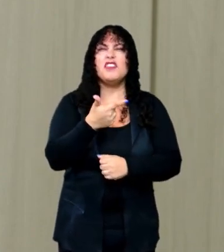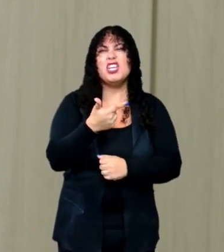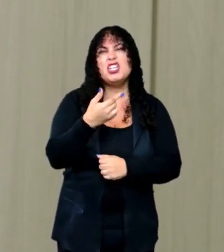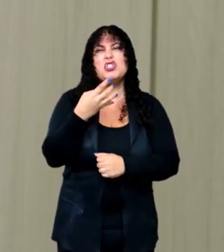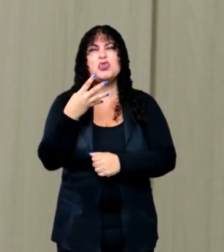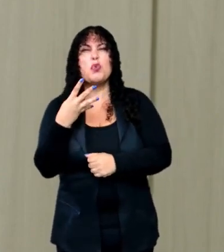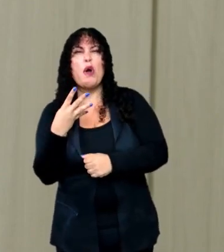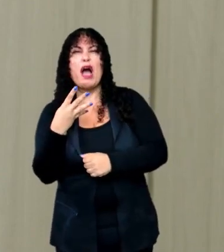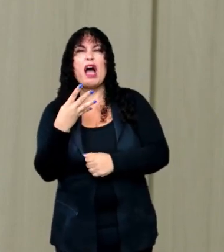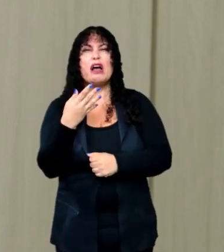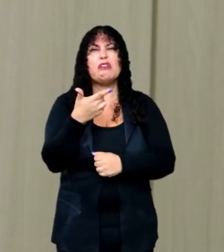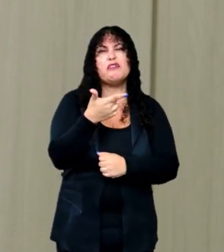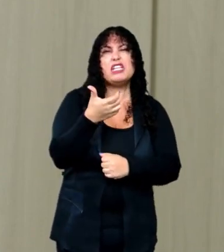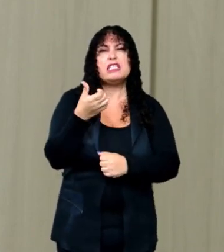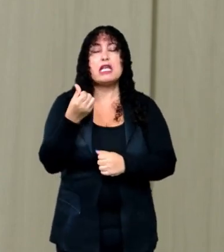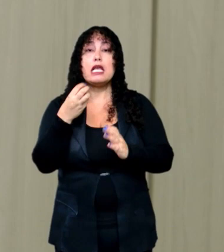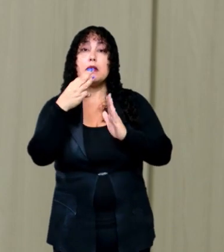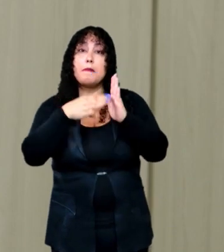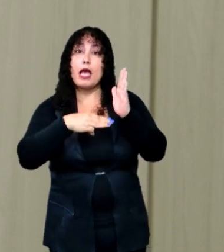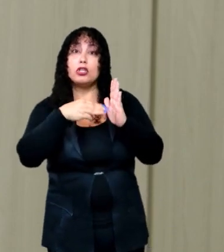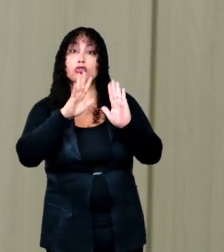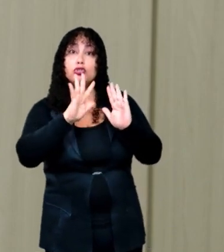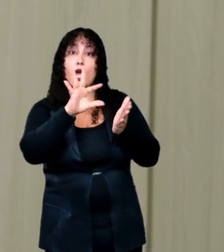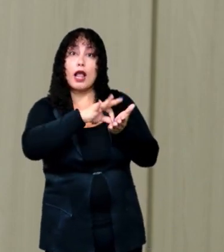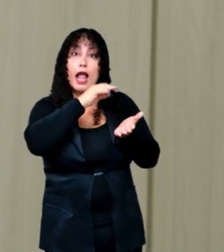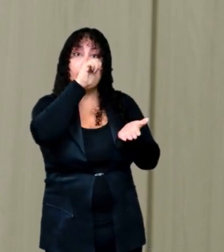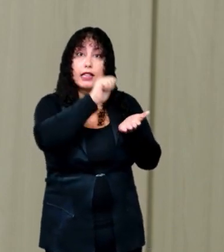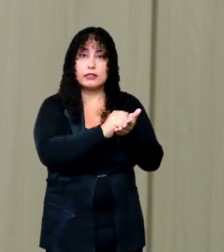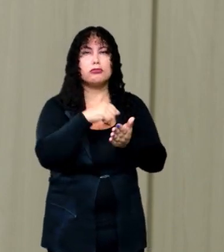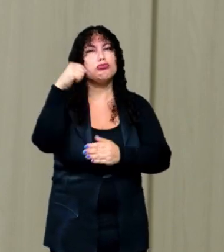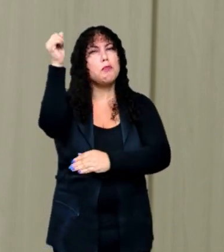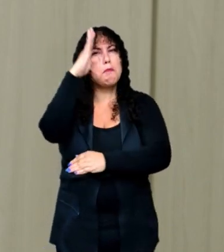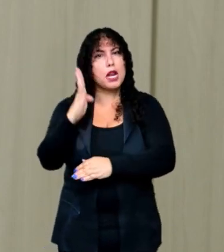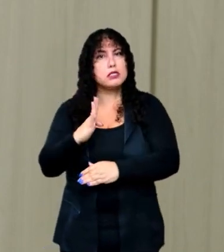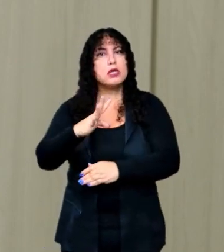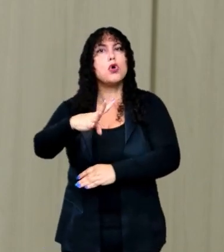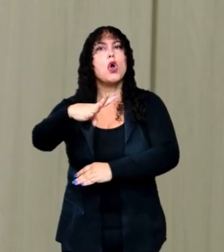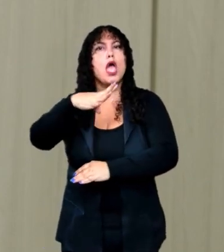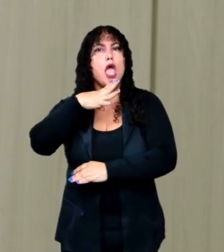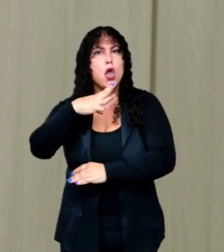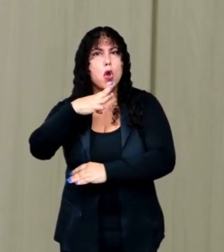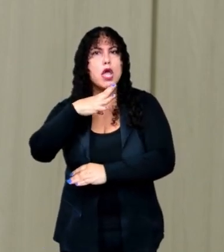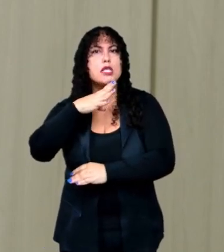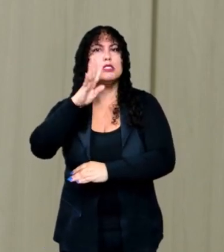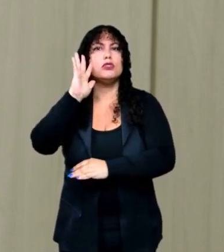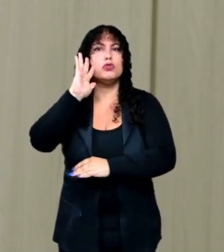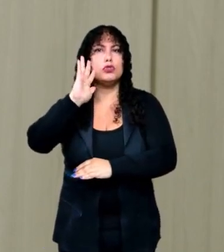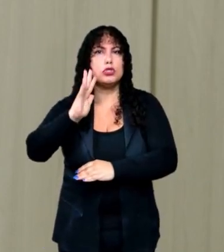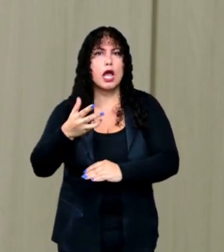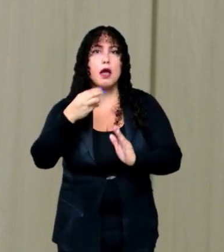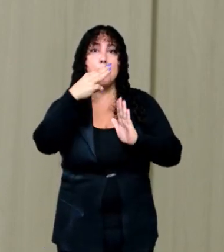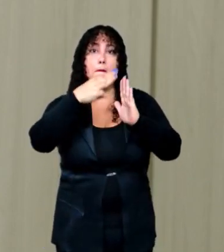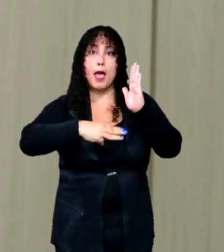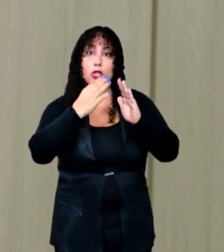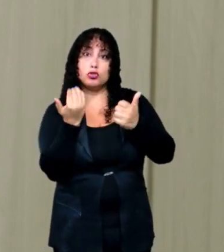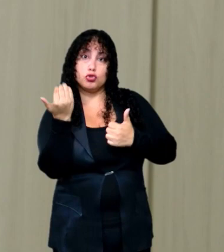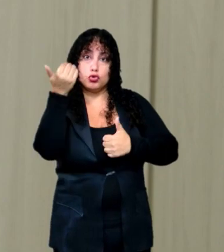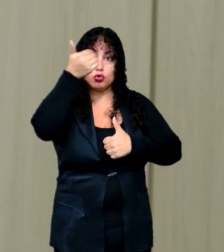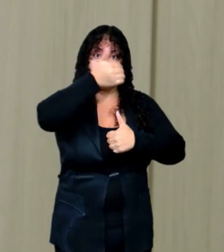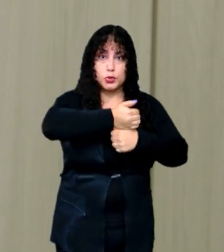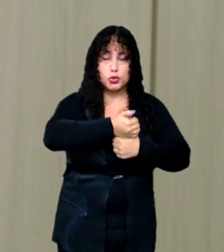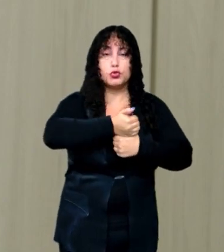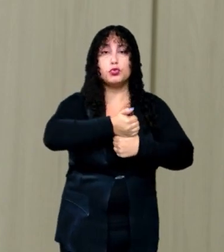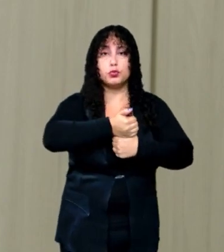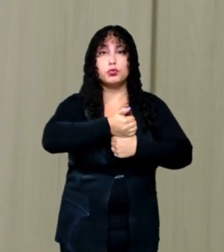24 ou 26, se eu não me engano, métodos já cadastrados no Brasil, reconhecidos, né, como métodos substitutivos